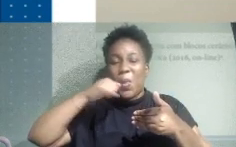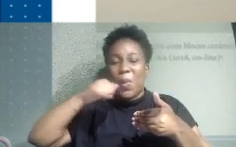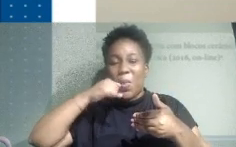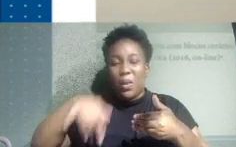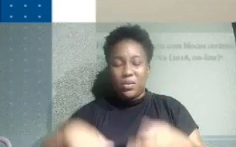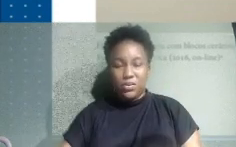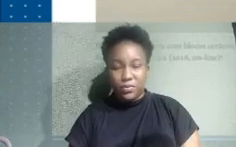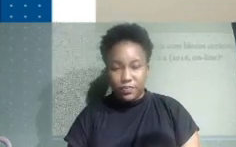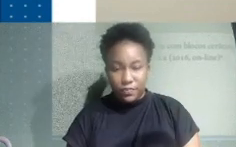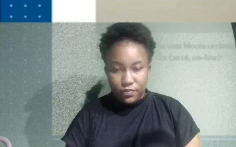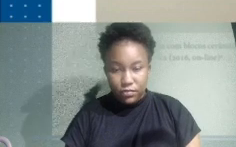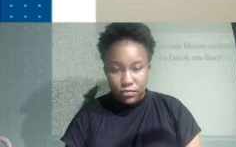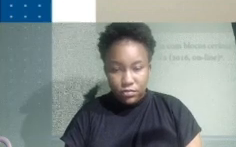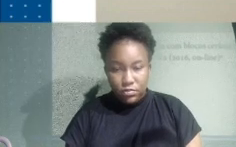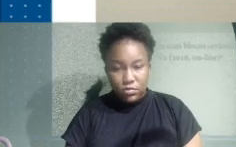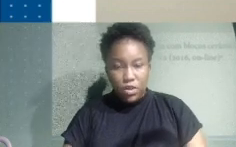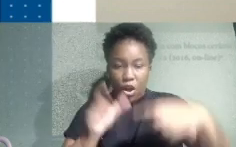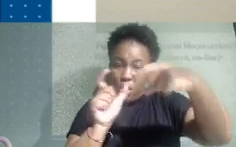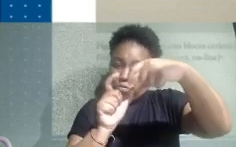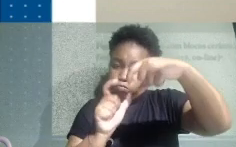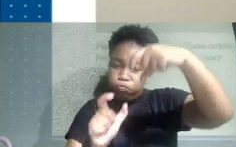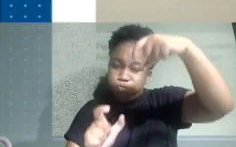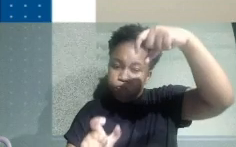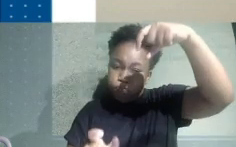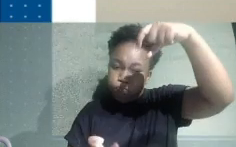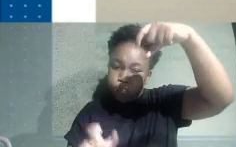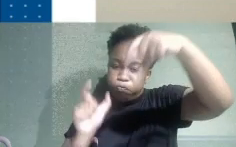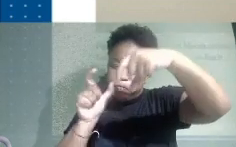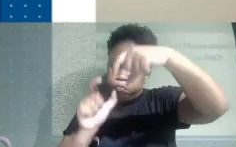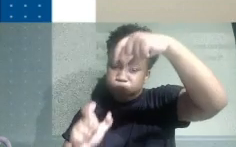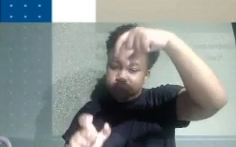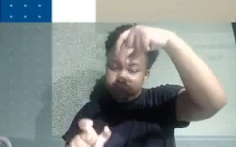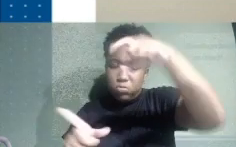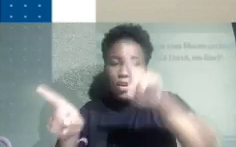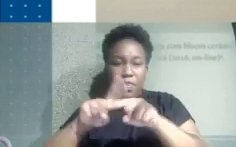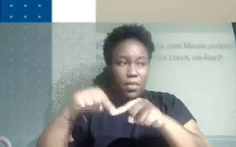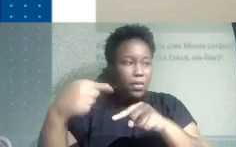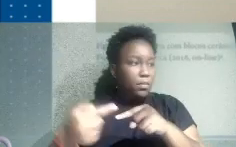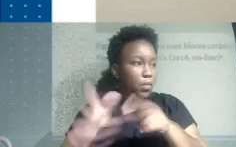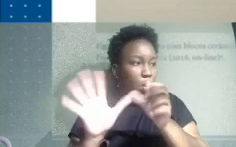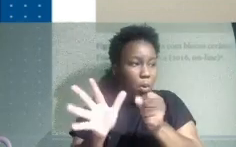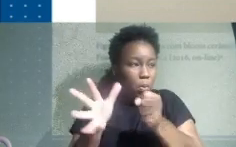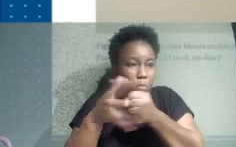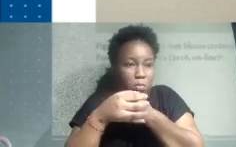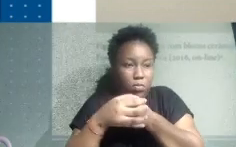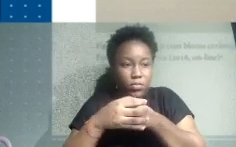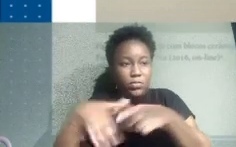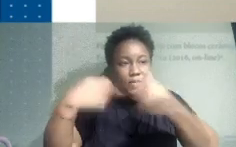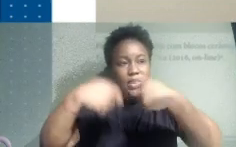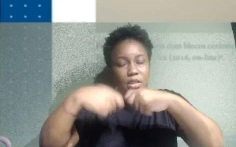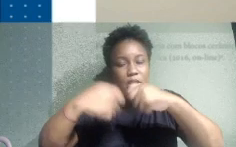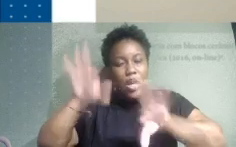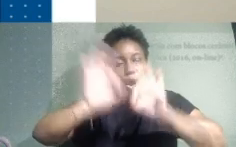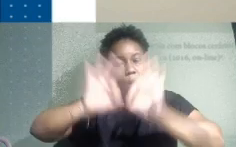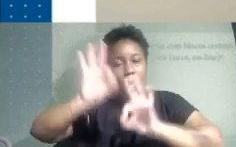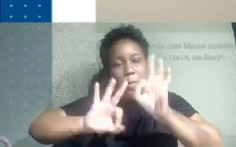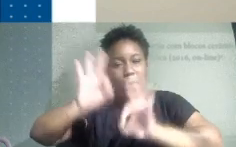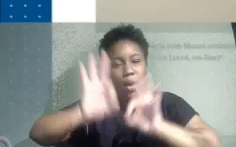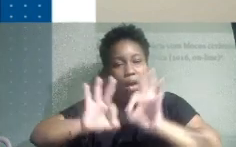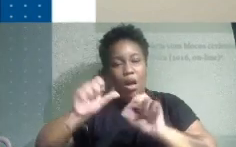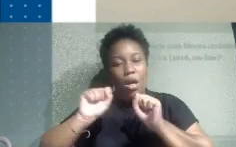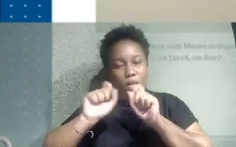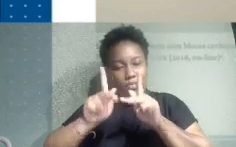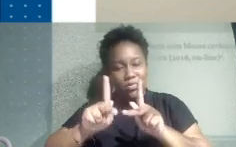de passagem. Então eu preciso rasgar, depois eu preciso cobrir tudo isso, aí eu preciso arrumar. Beleza? Então a gente tem